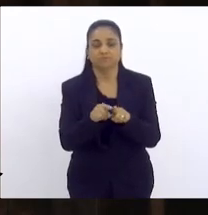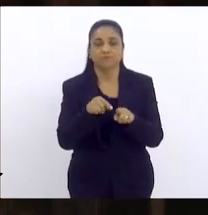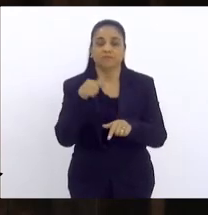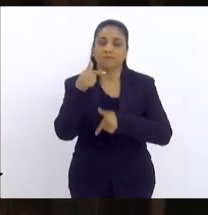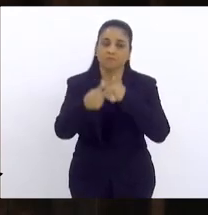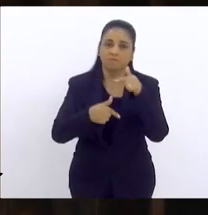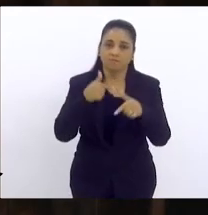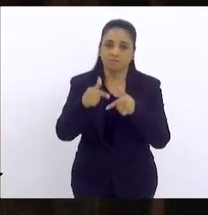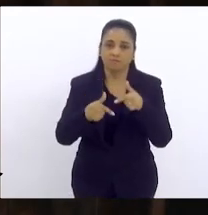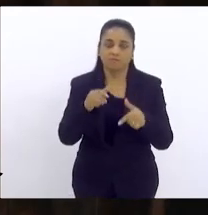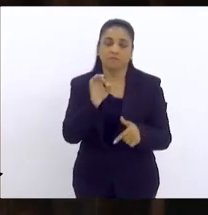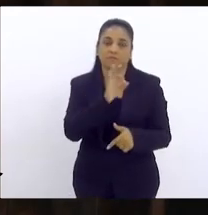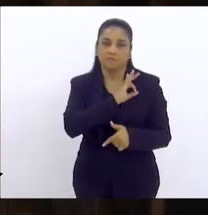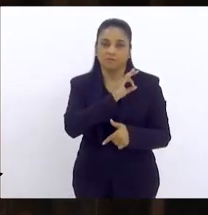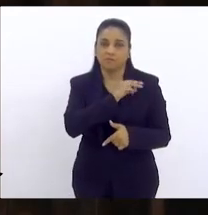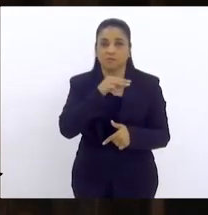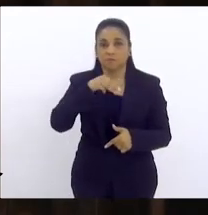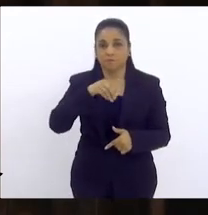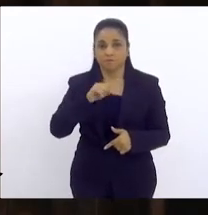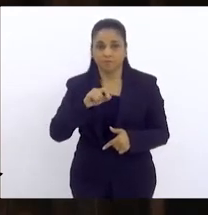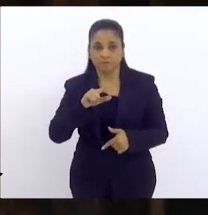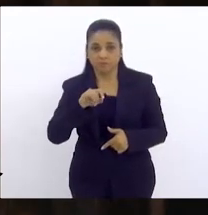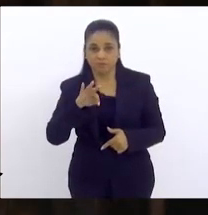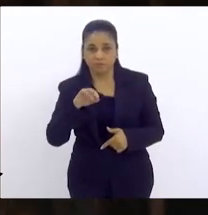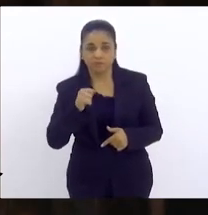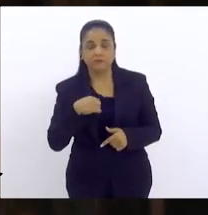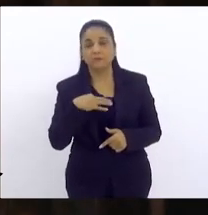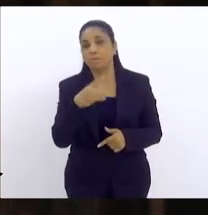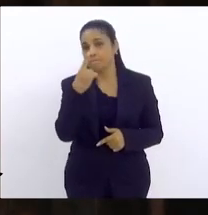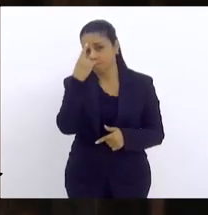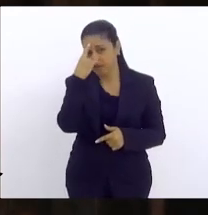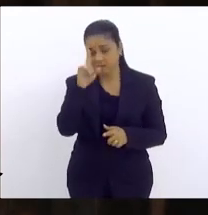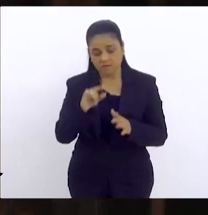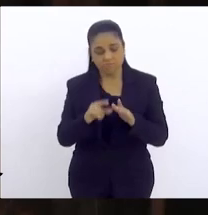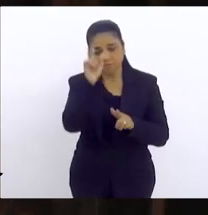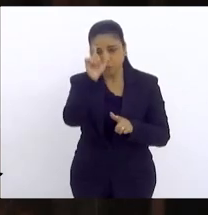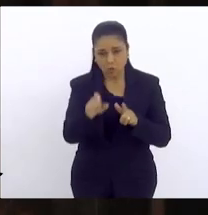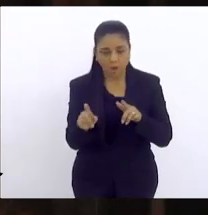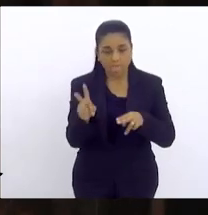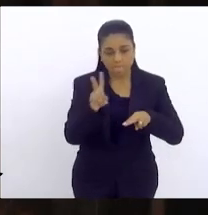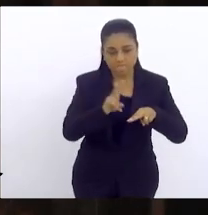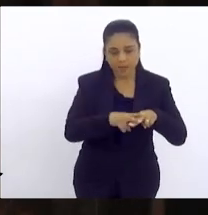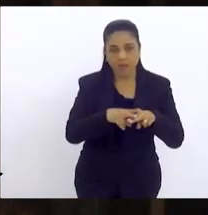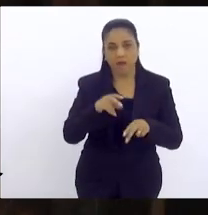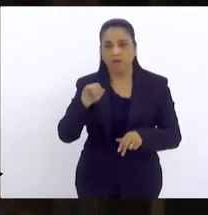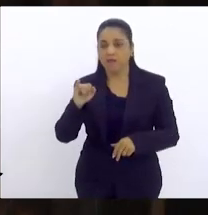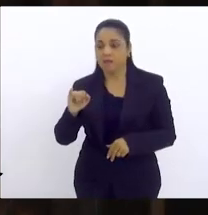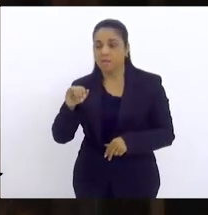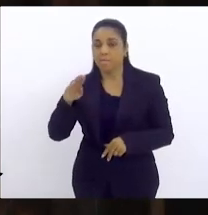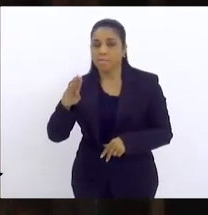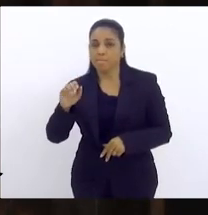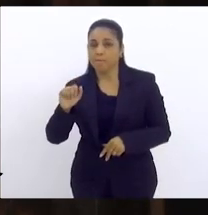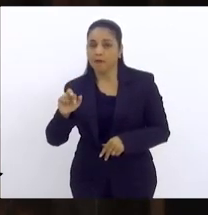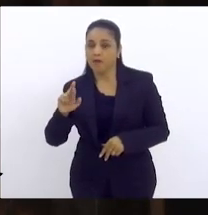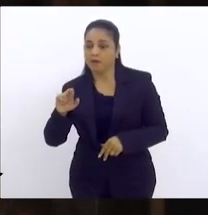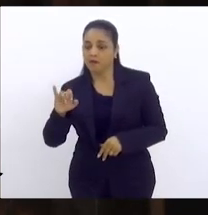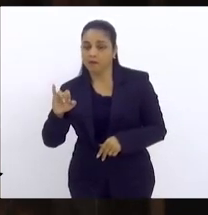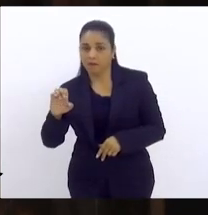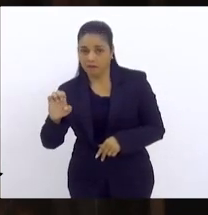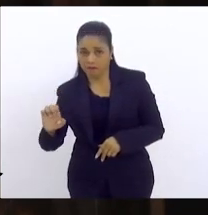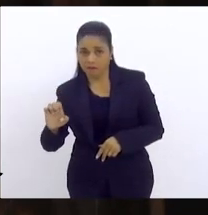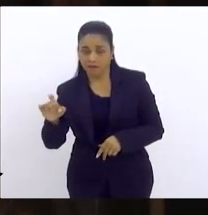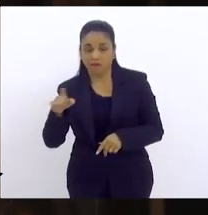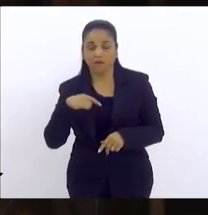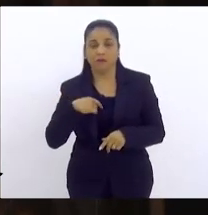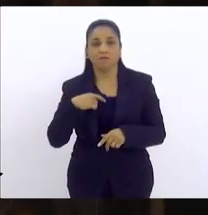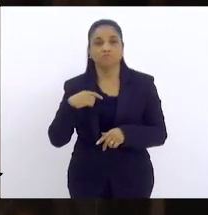imagina no meu exemplo o indivíduo é capturado lá em Imbariê ele é capturado por uma guarnição